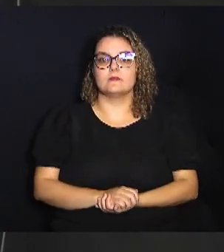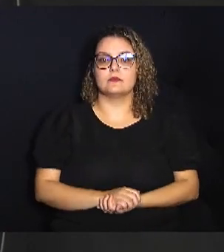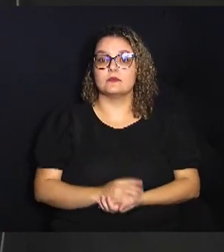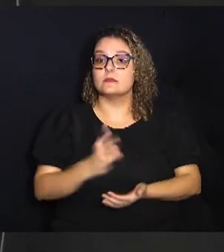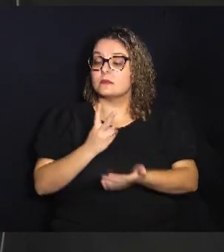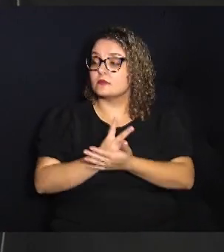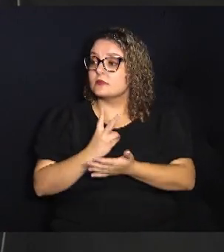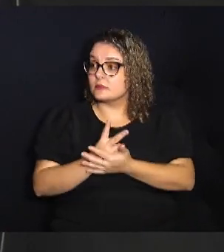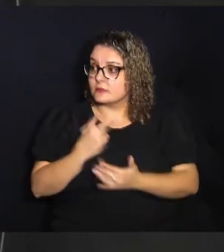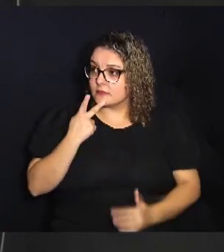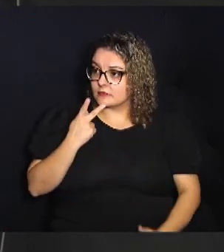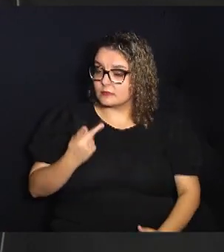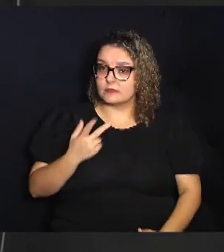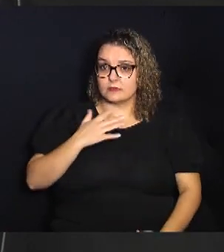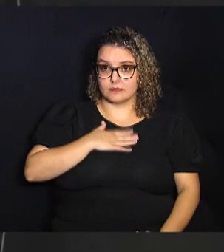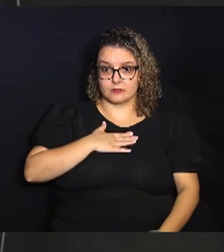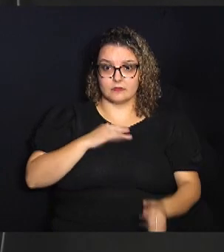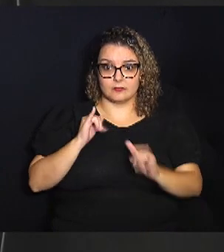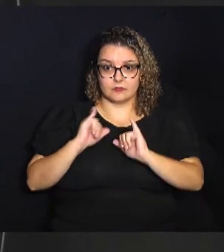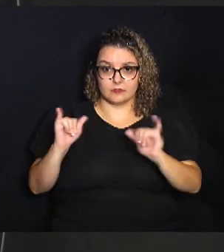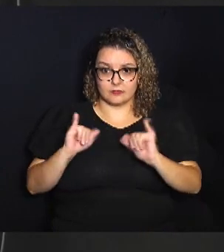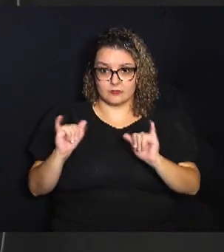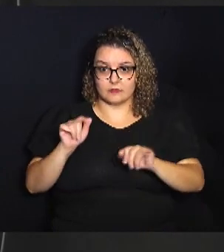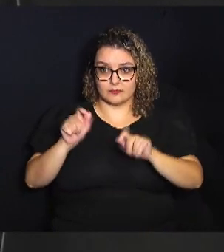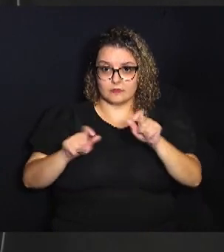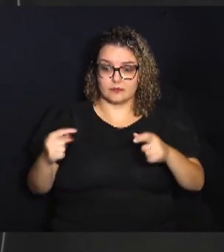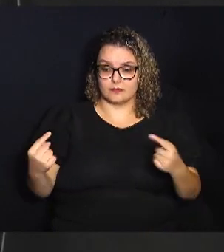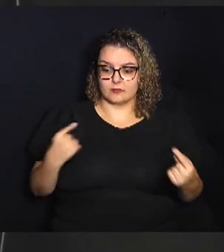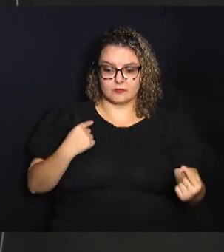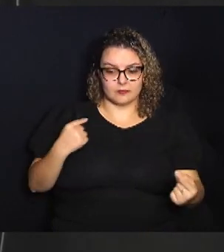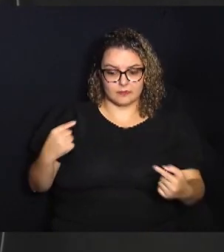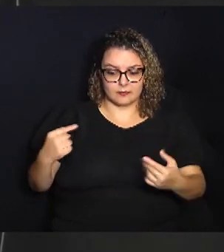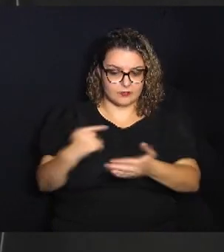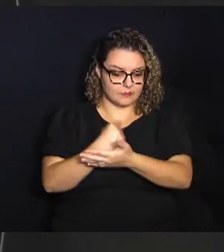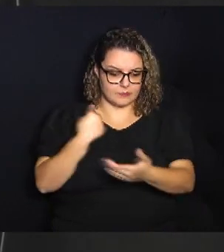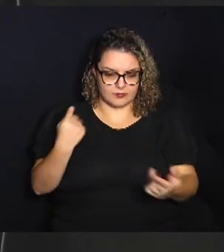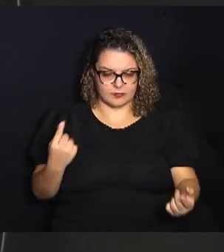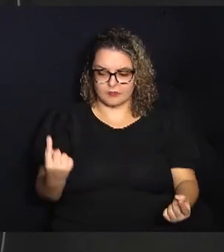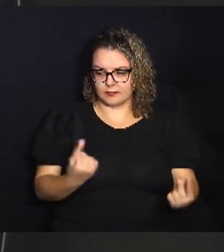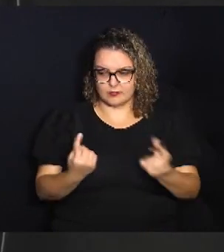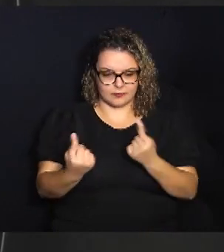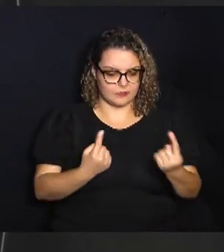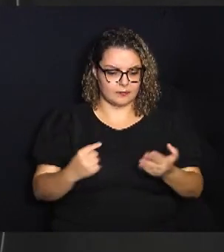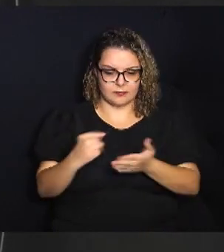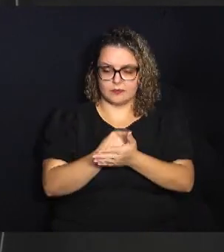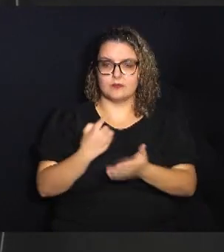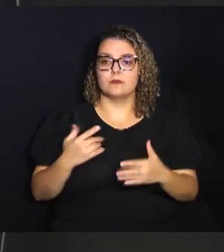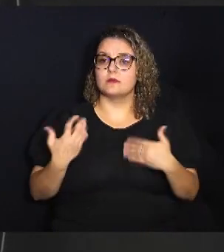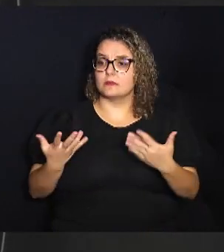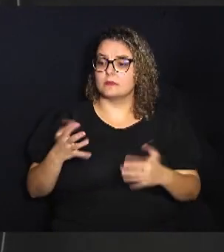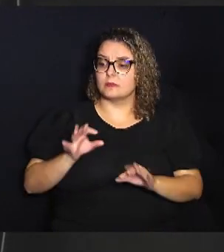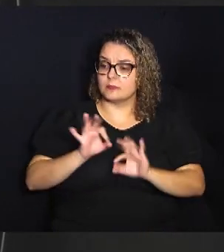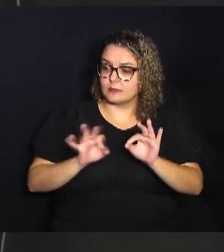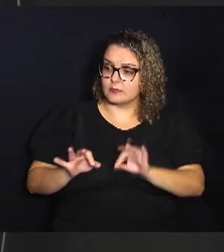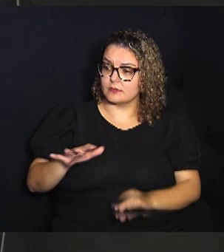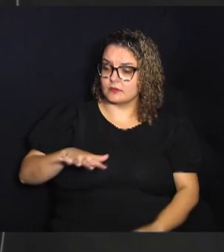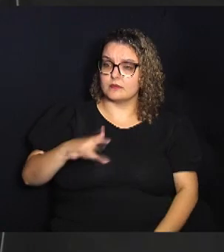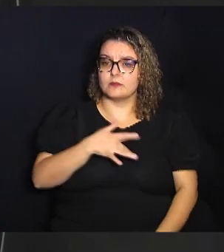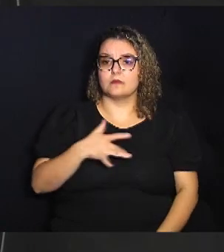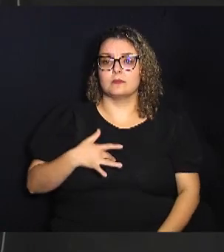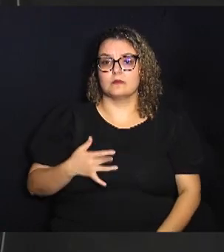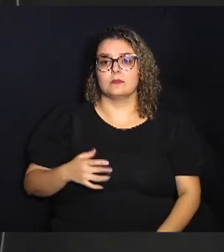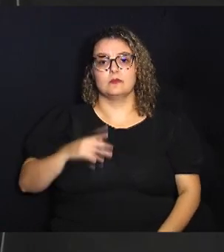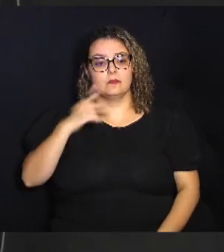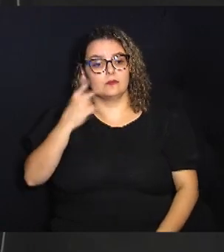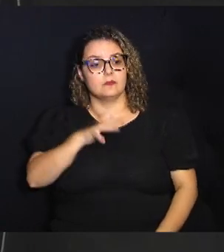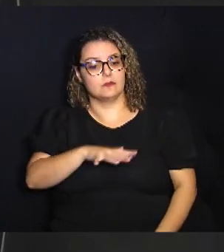digo, na minha campanha, as pessoas me perguntam, vereador, qual é o seu projeto na área da saúde? Vereador, qual é o seu